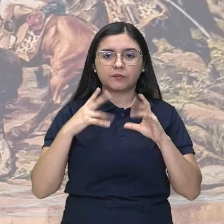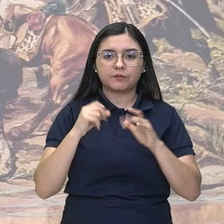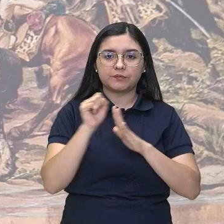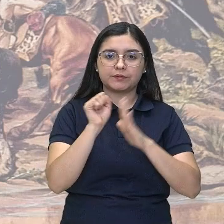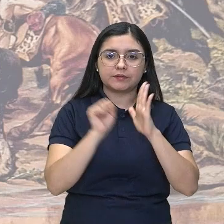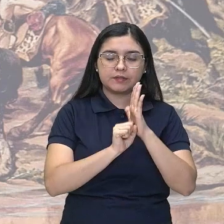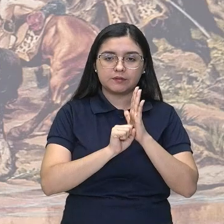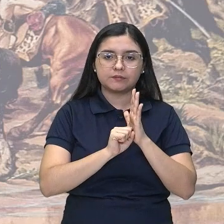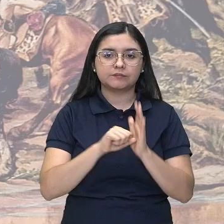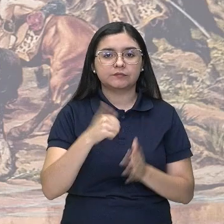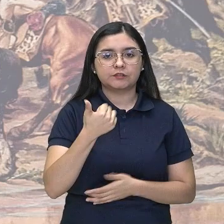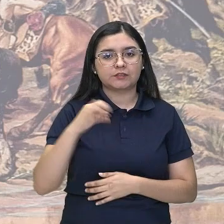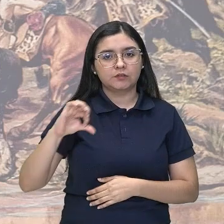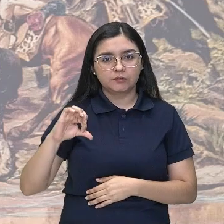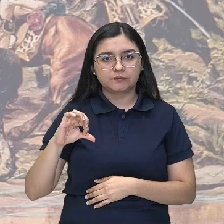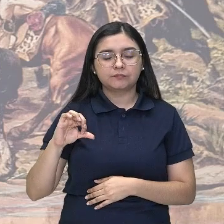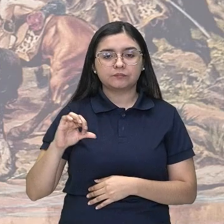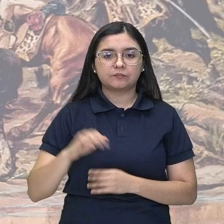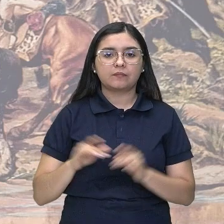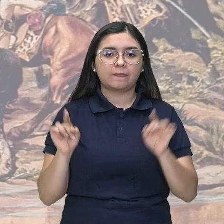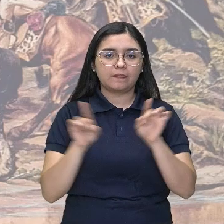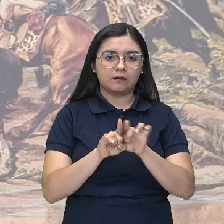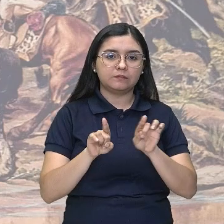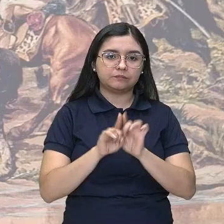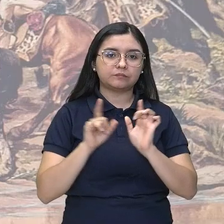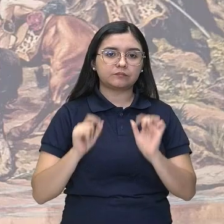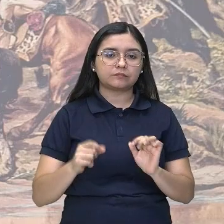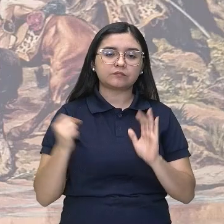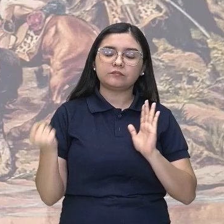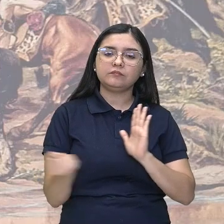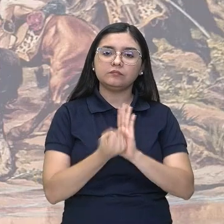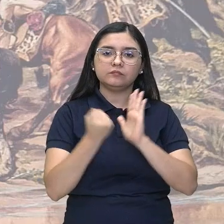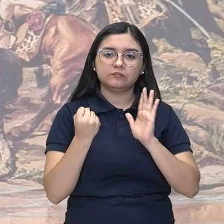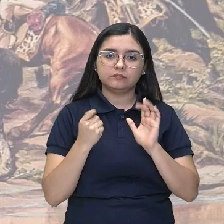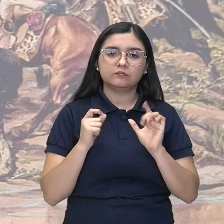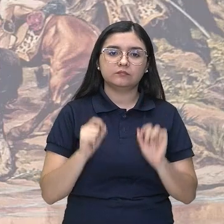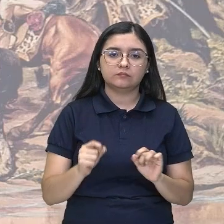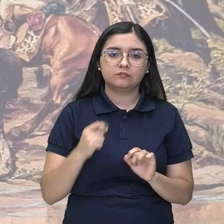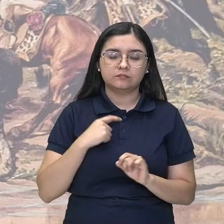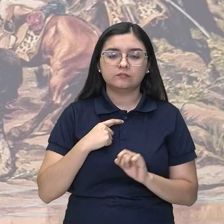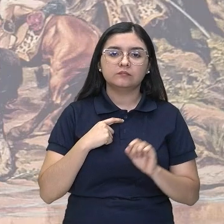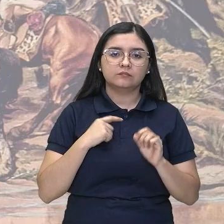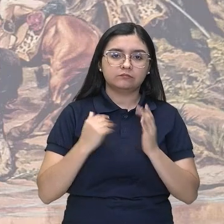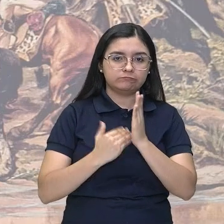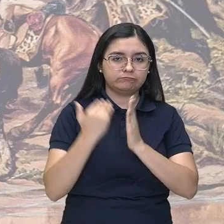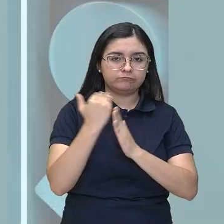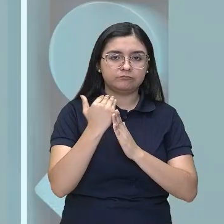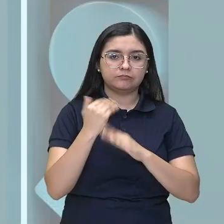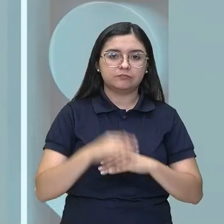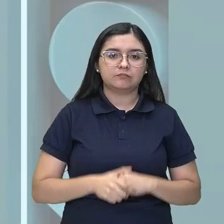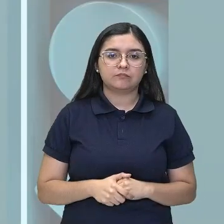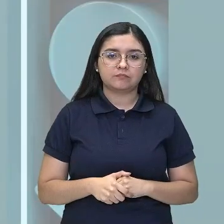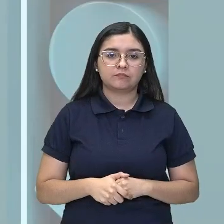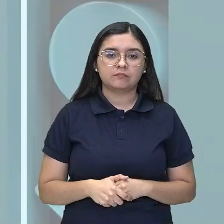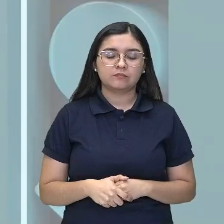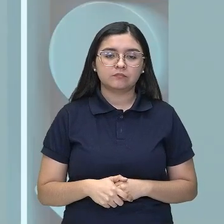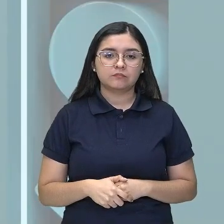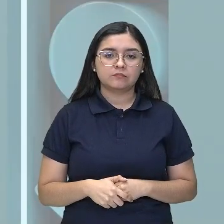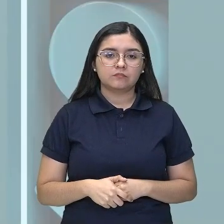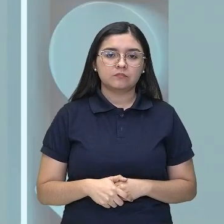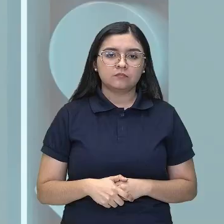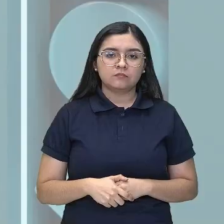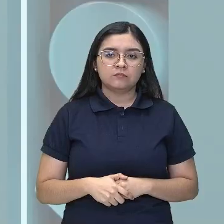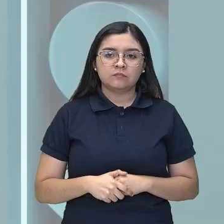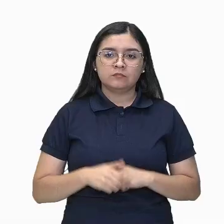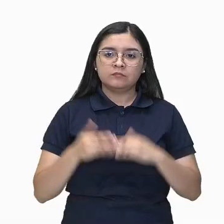século XIX, ele também vai ser marcado por esse exagero. Continuando, a gente vai falar um